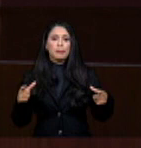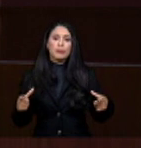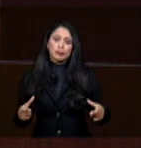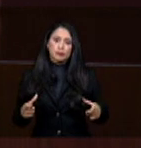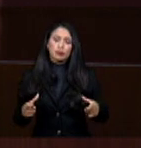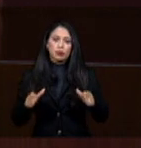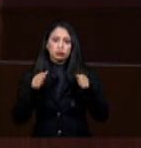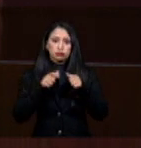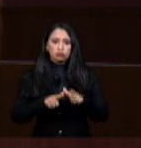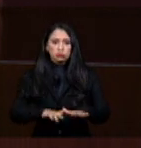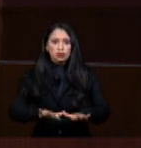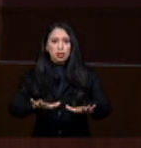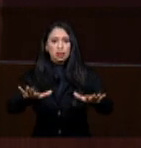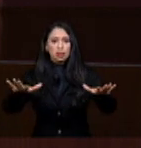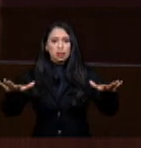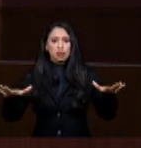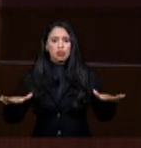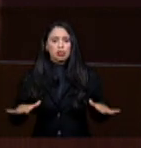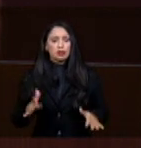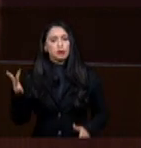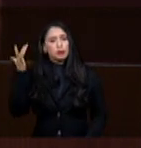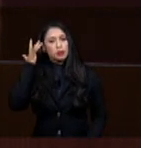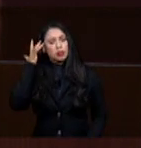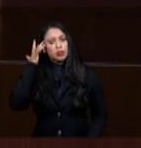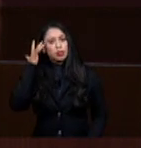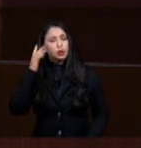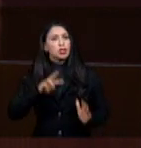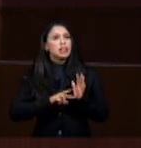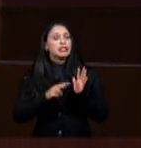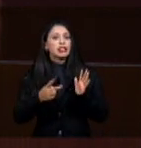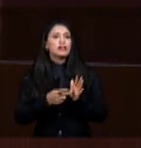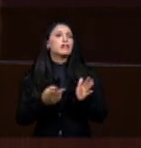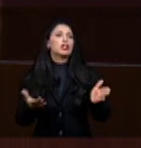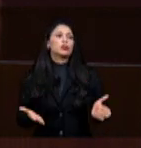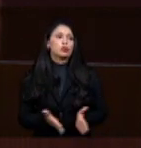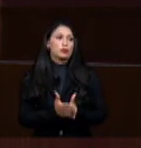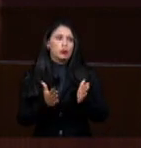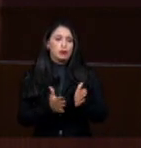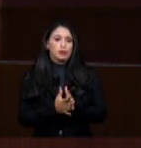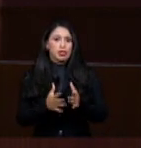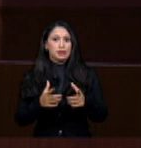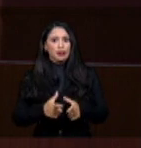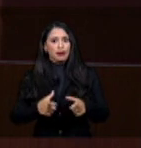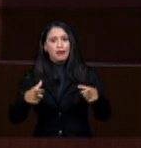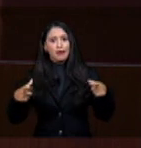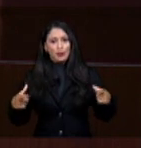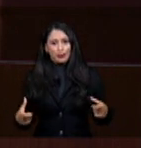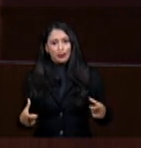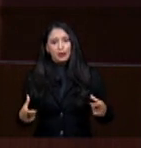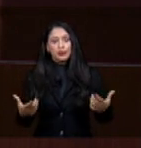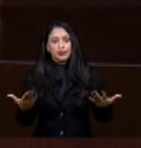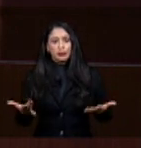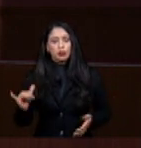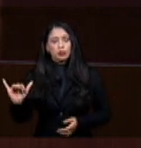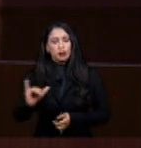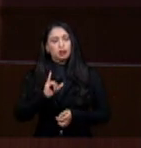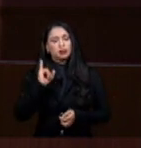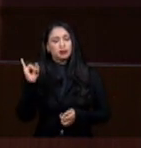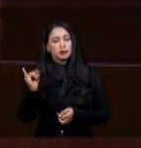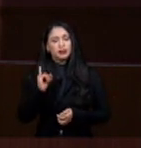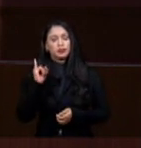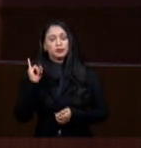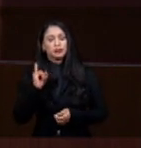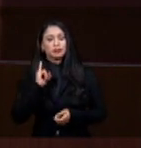digamos modernas o atuais né do significado de pobreza mas é muito importante a gente tá usando